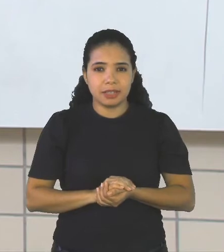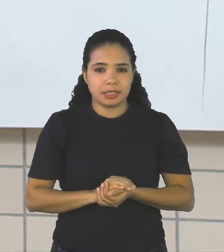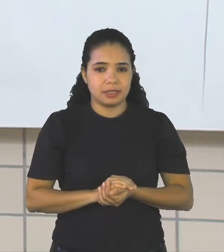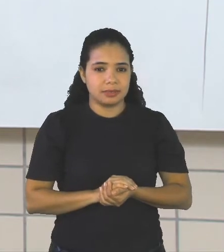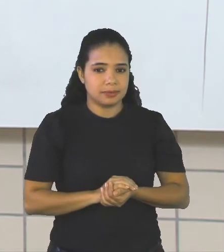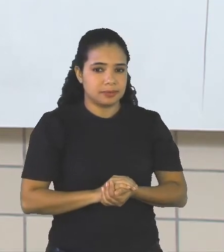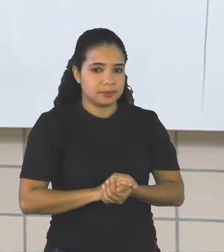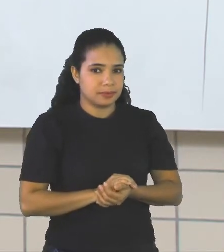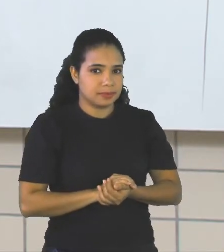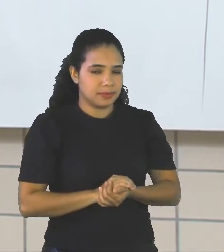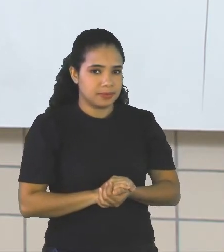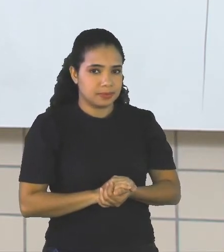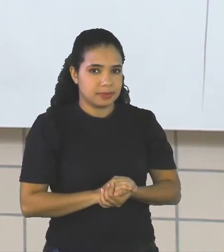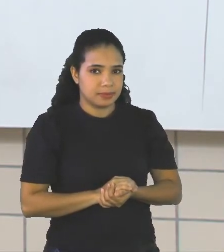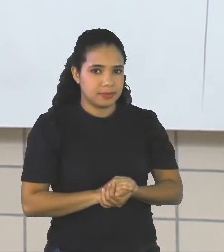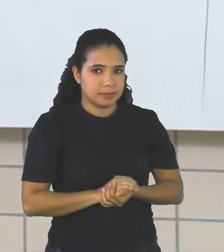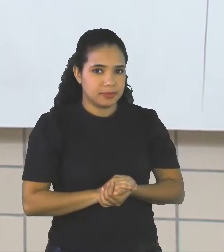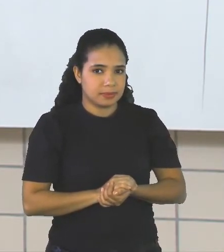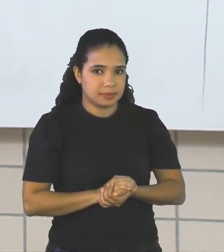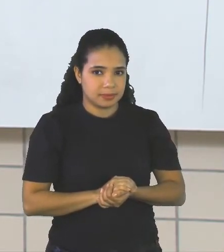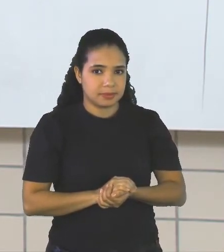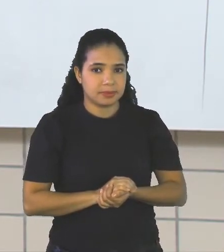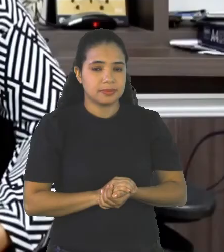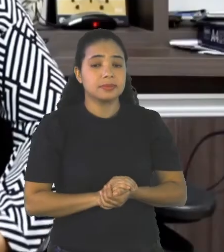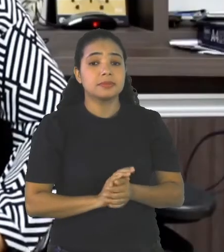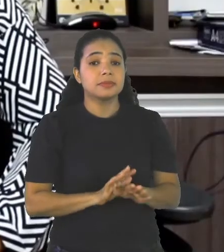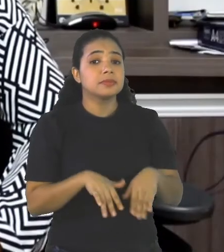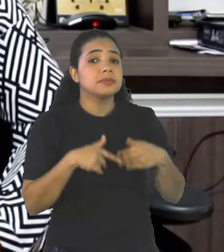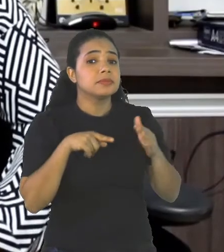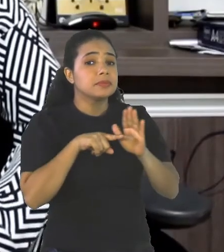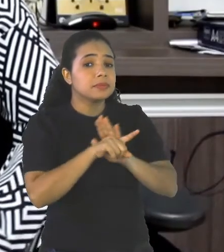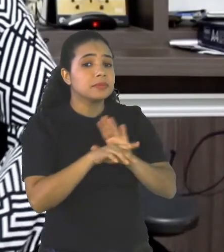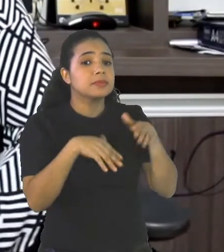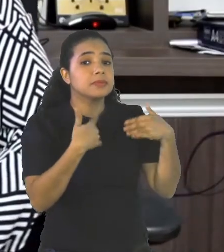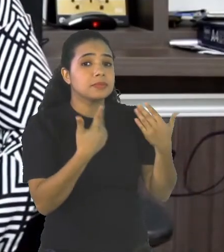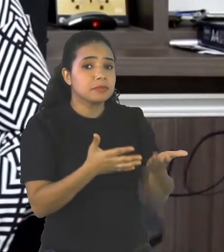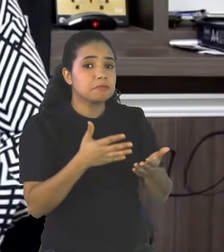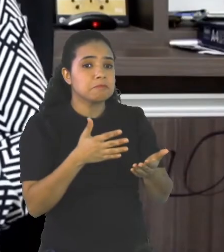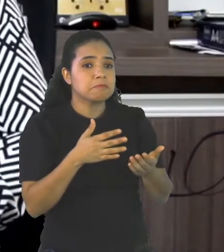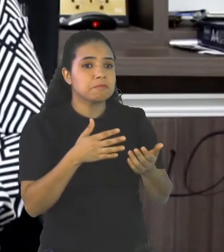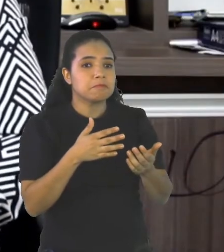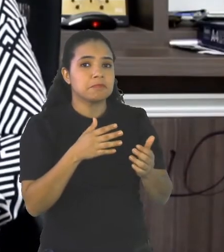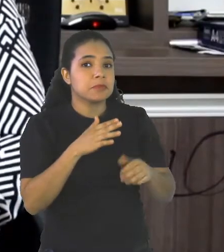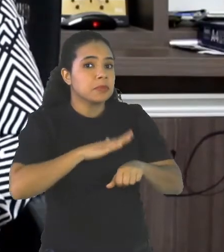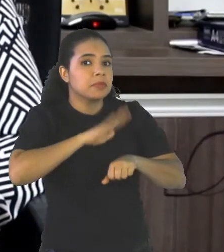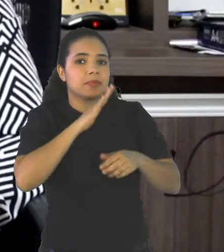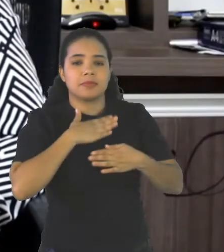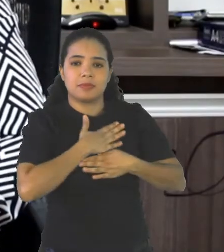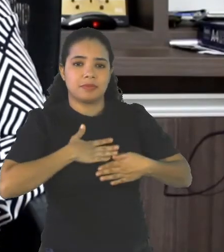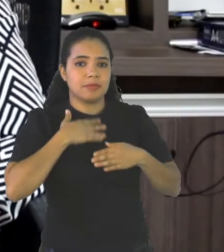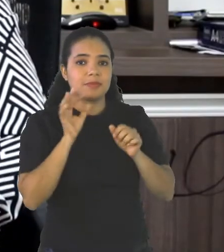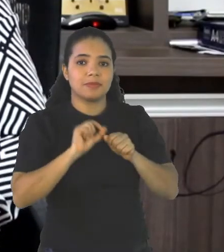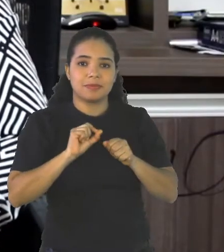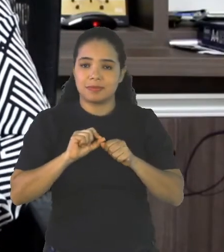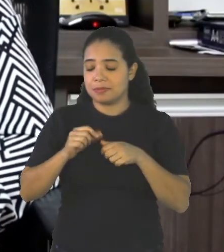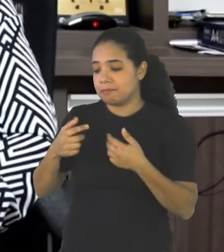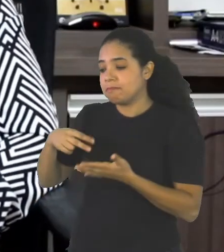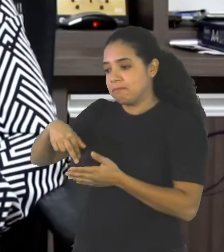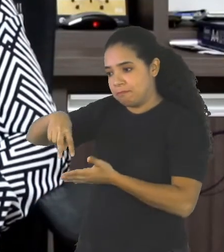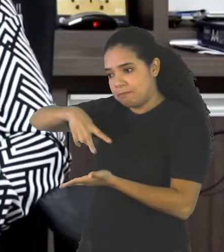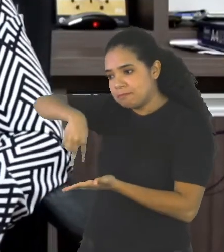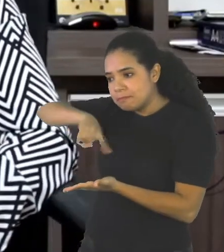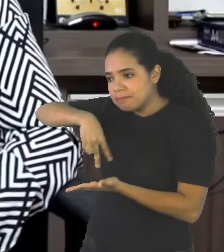Michael Hob I Think Michael Jackson Hobbie Was To Dance Because He Was Very